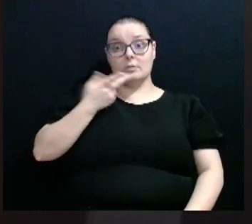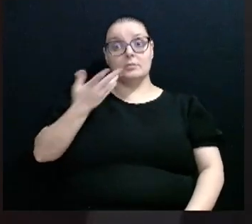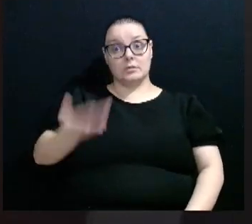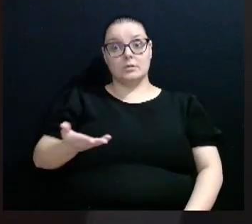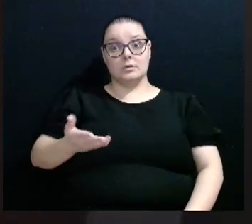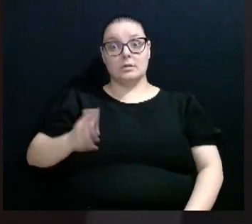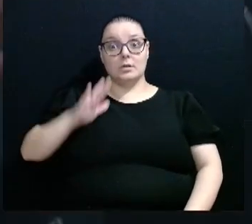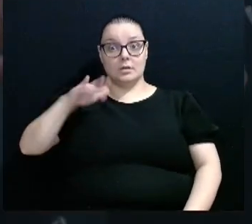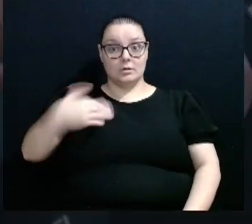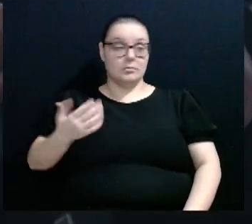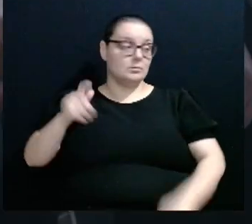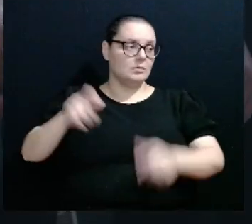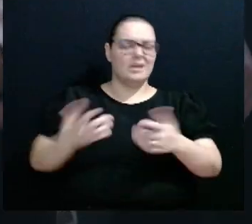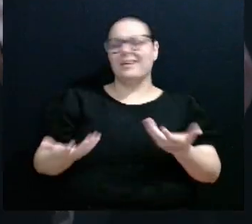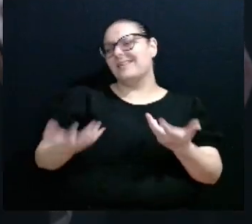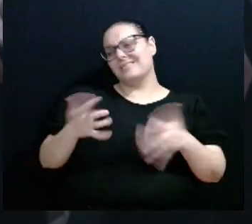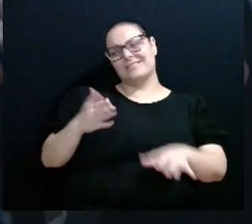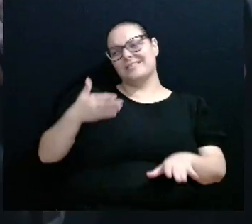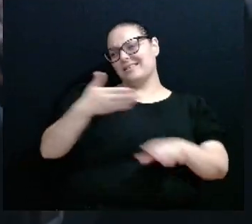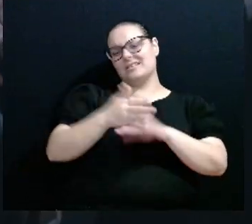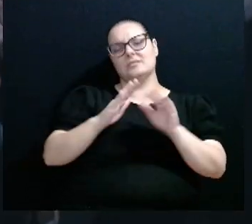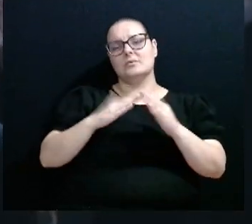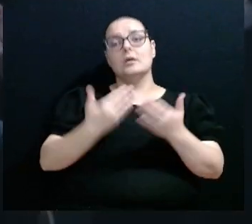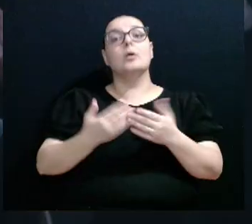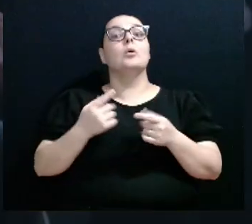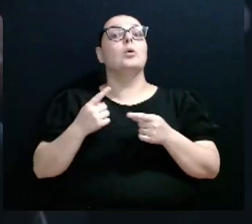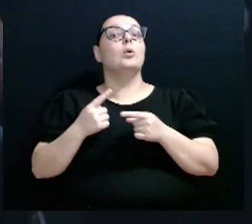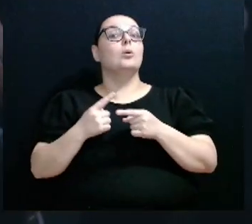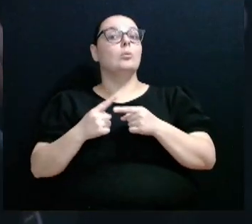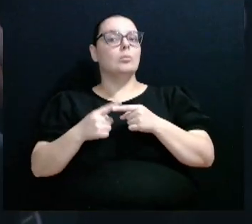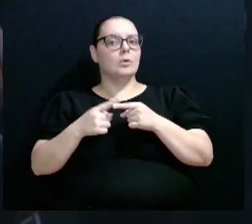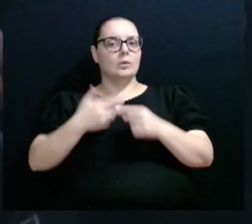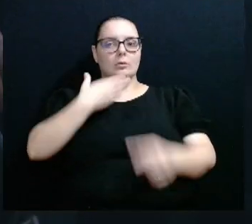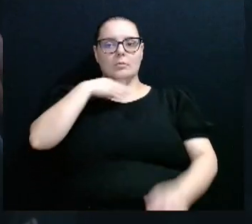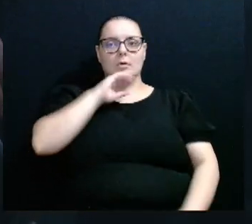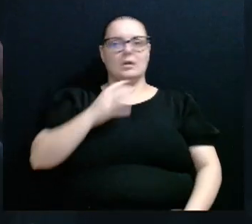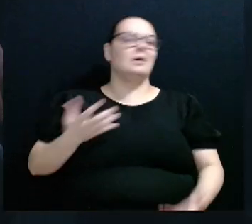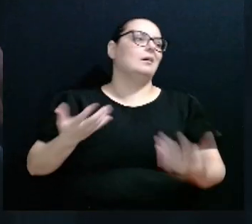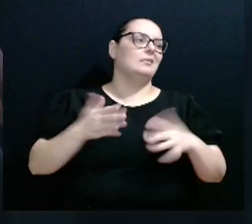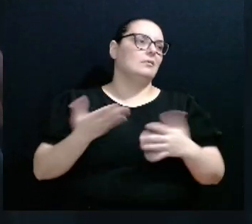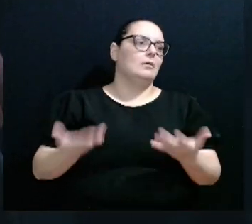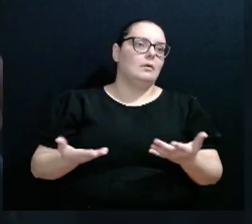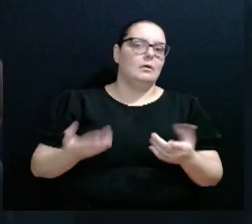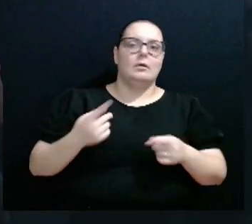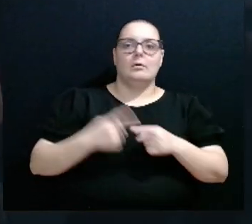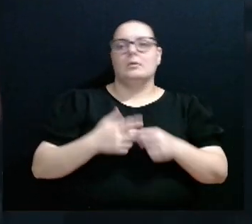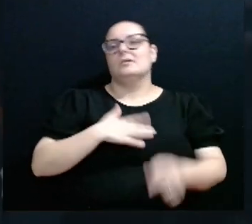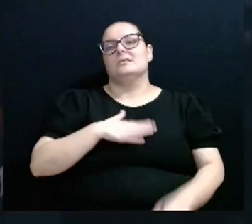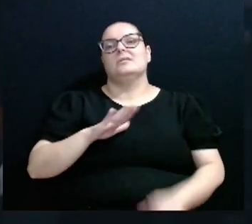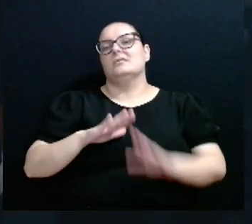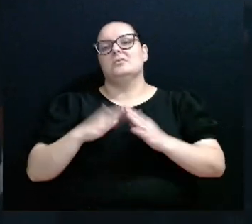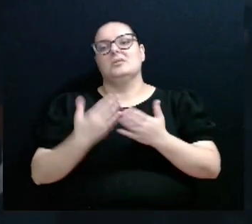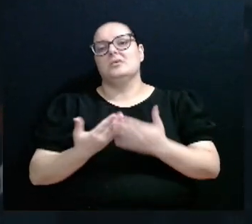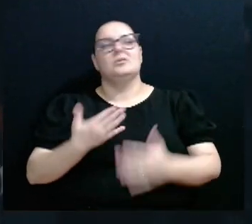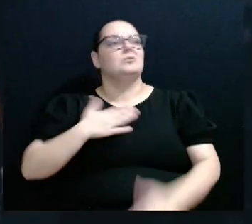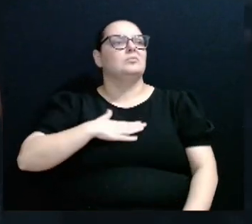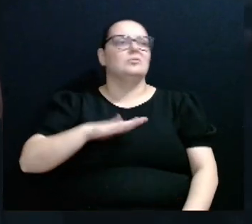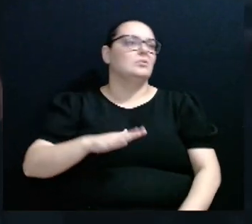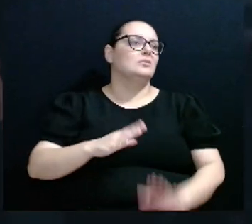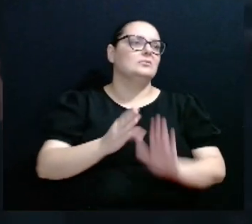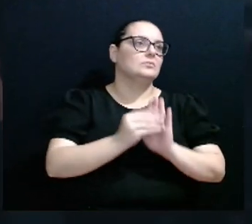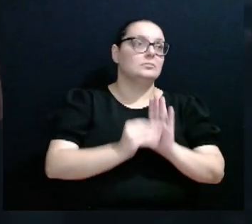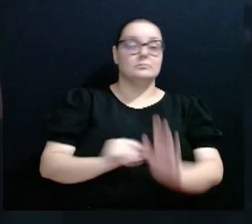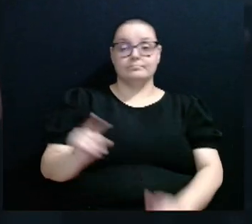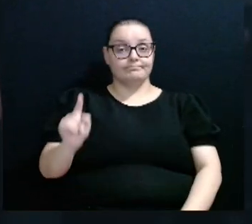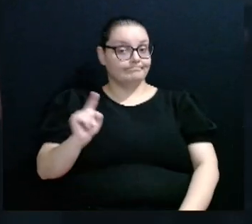quero ir para a escola, eu não quero ir para a escola, os pais já pensam assim, não quer ir para a escola porque não está gostando da escola, não gosta do conteúdo. Não, mas pode ser o